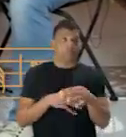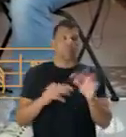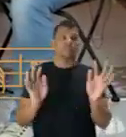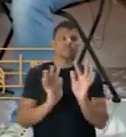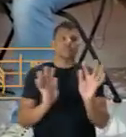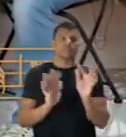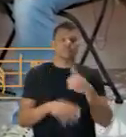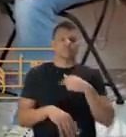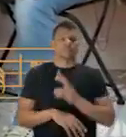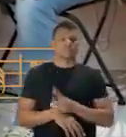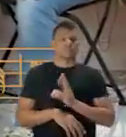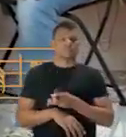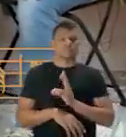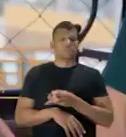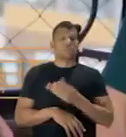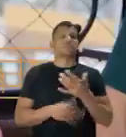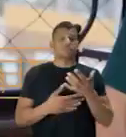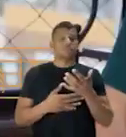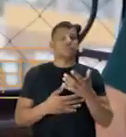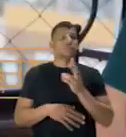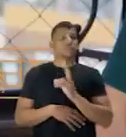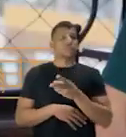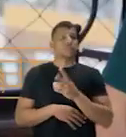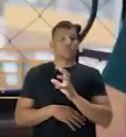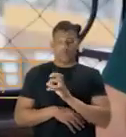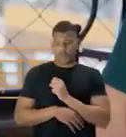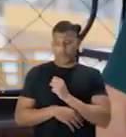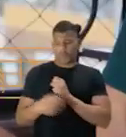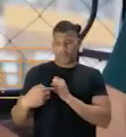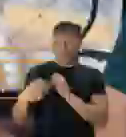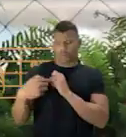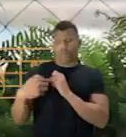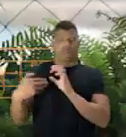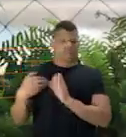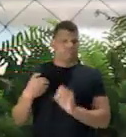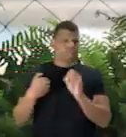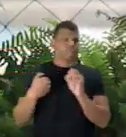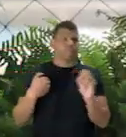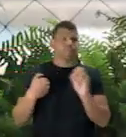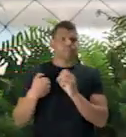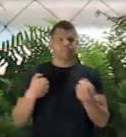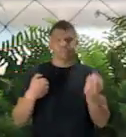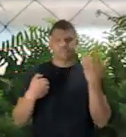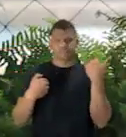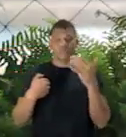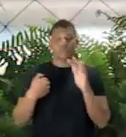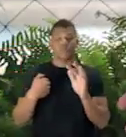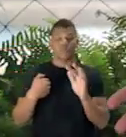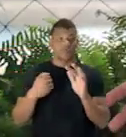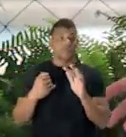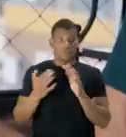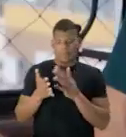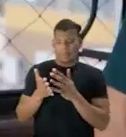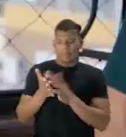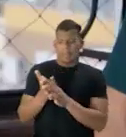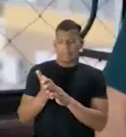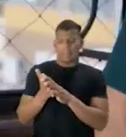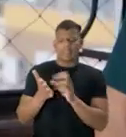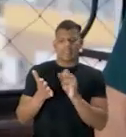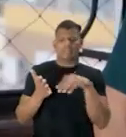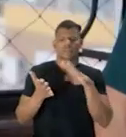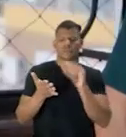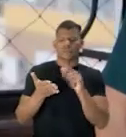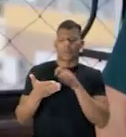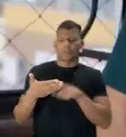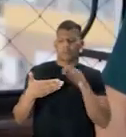dor. Arranca o punhal que o amor cravar. Escreve com sangue